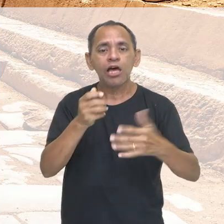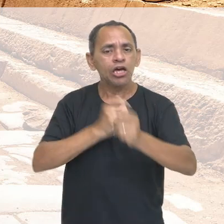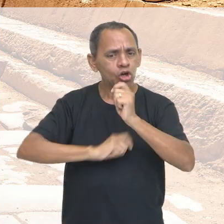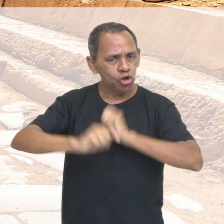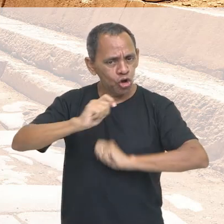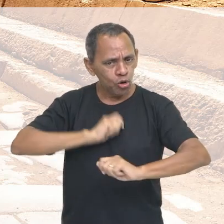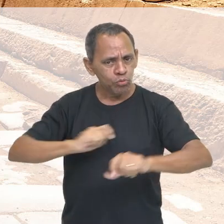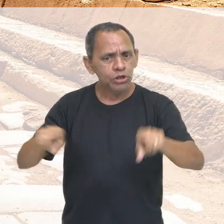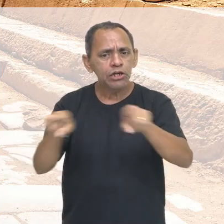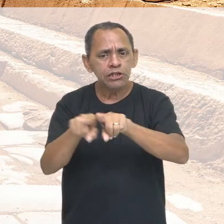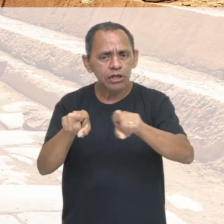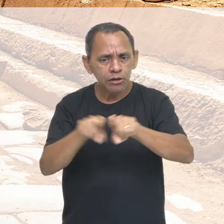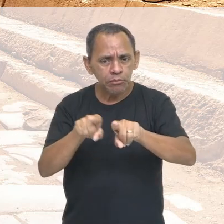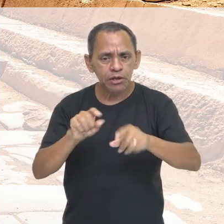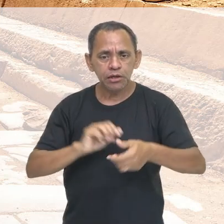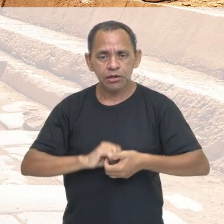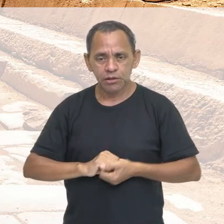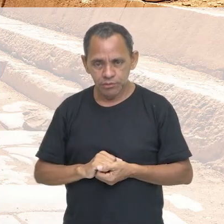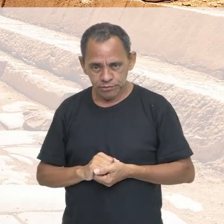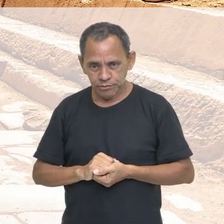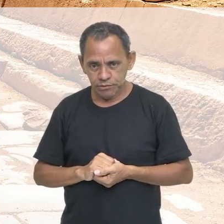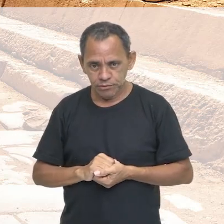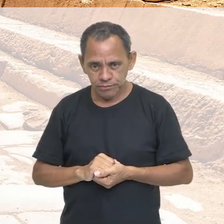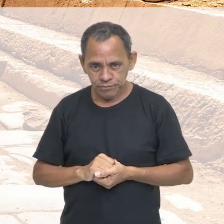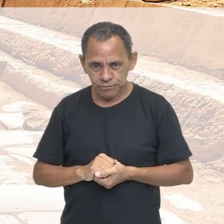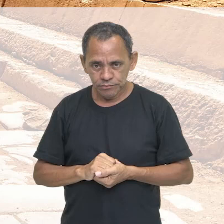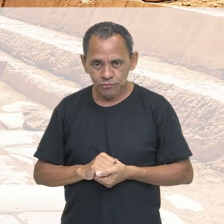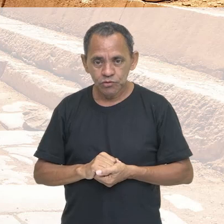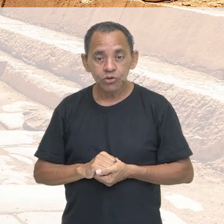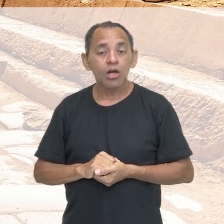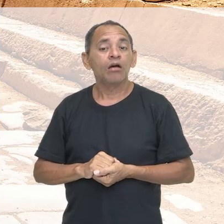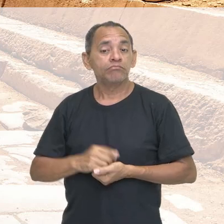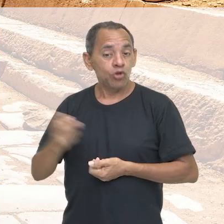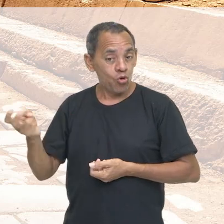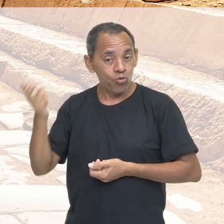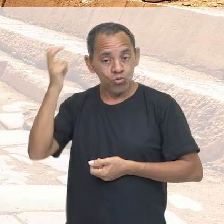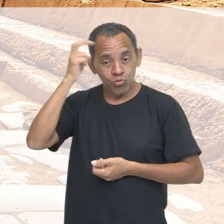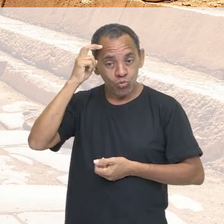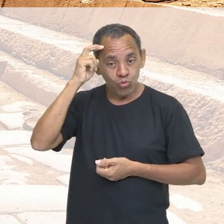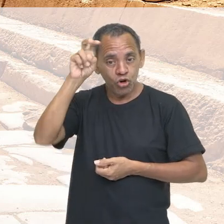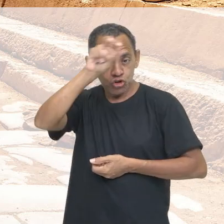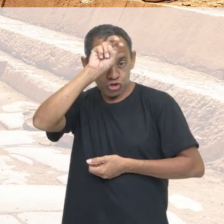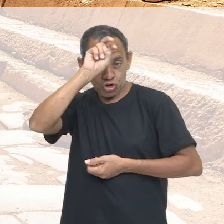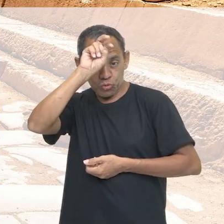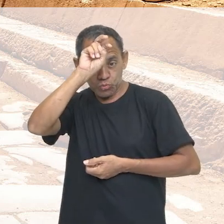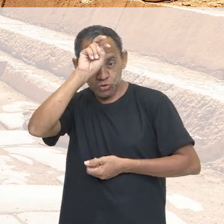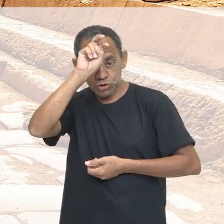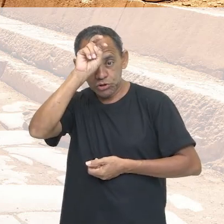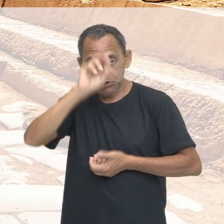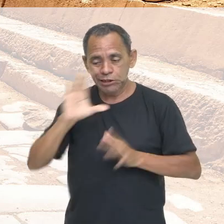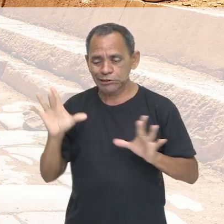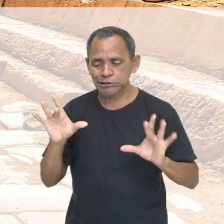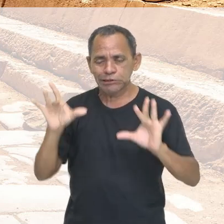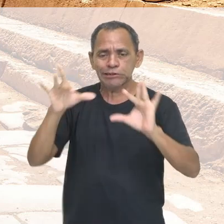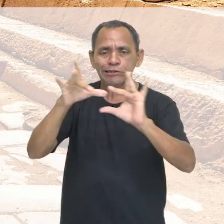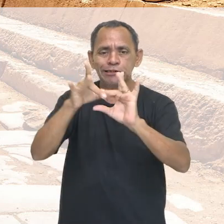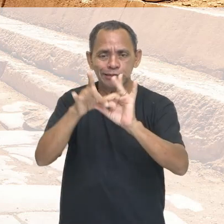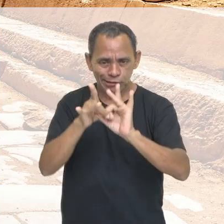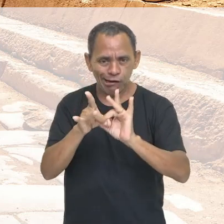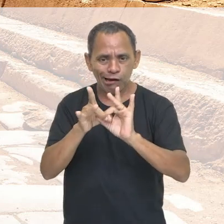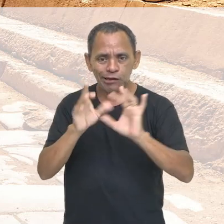economia, tanto quanto, né, a cultura egípcia estavam